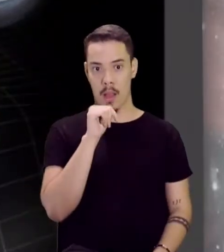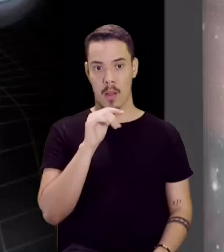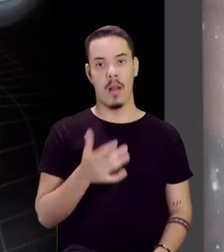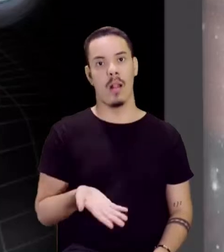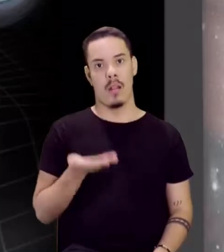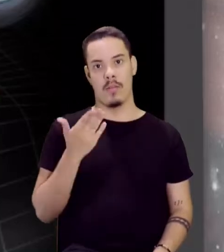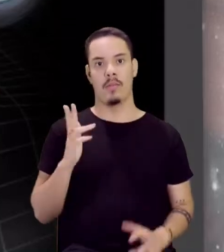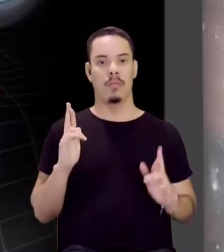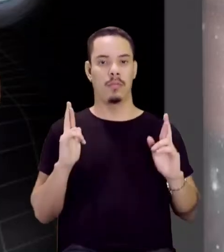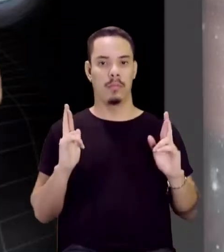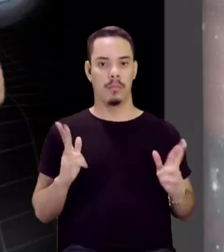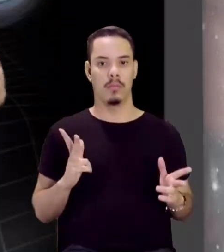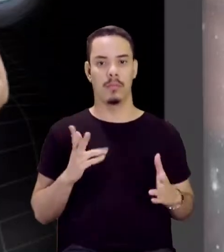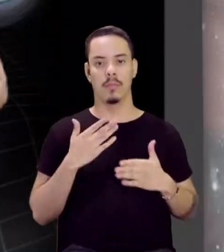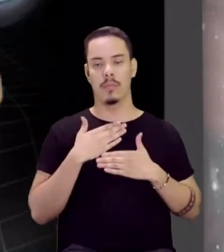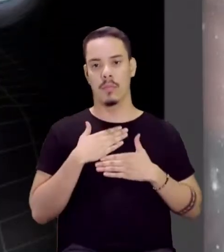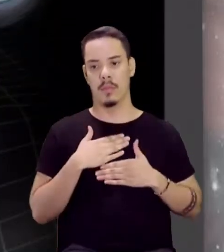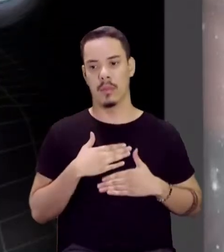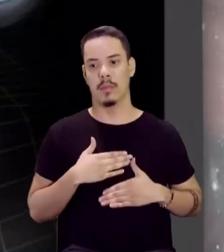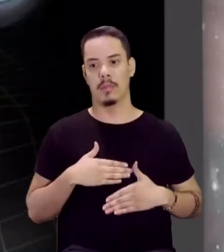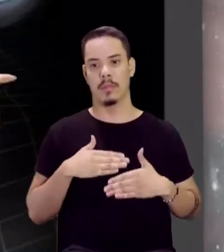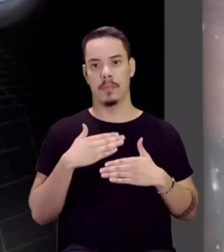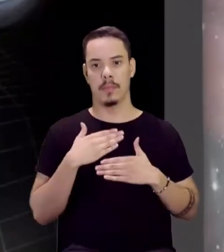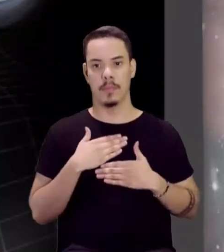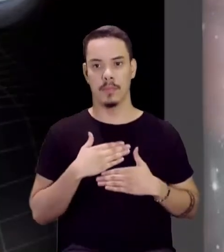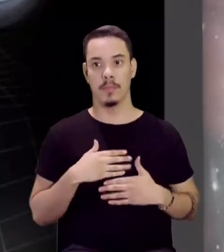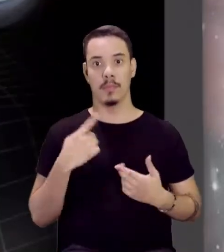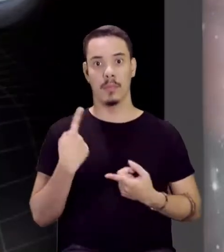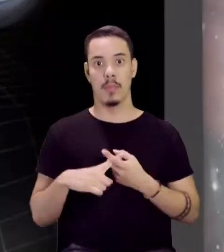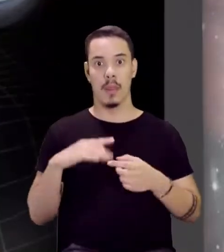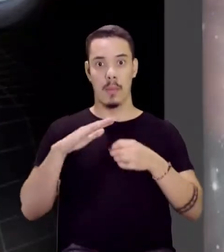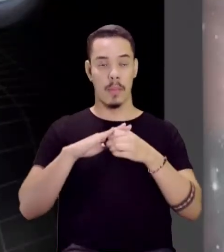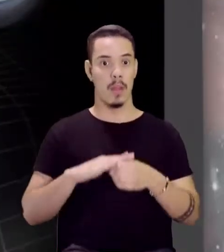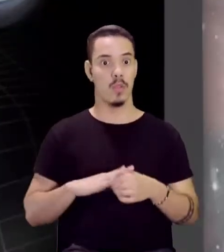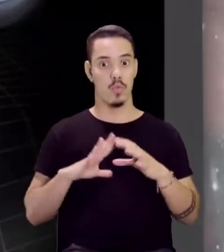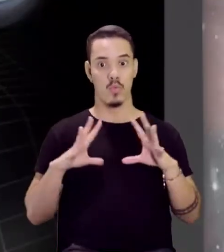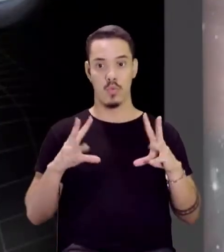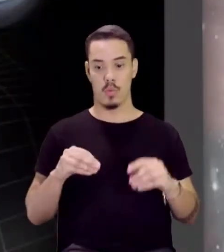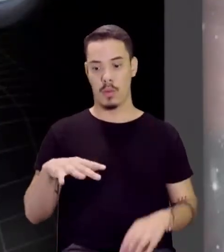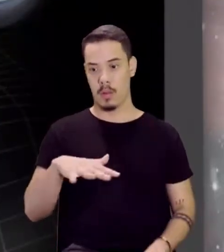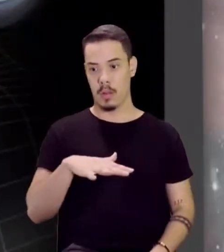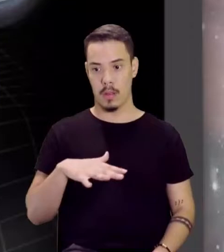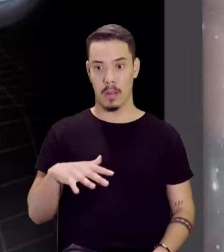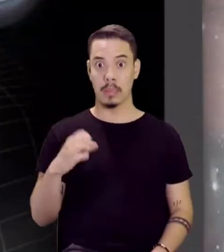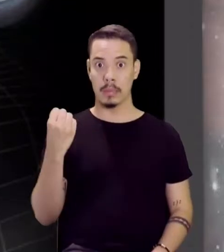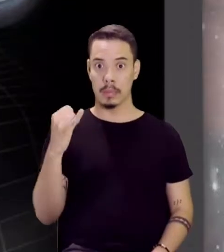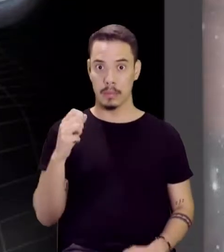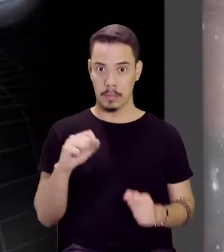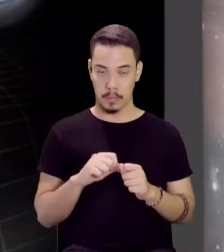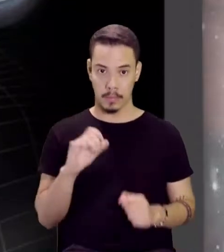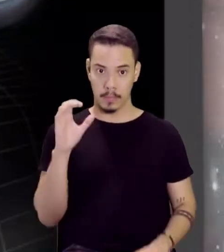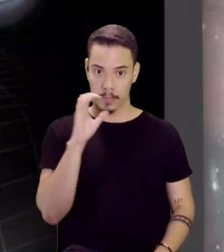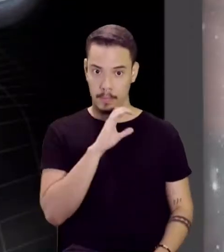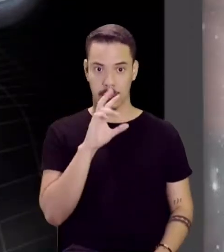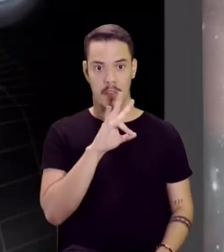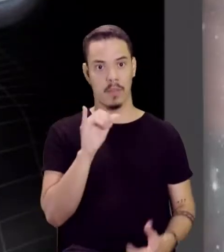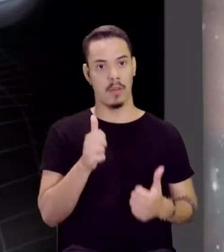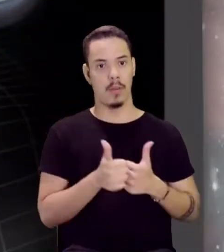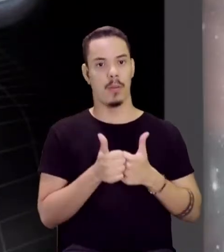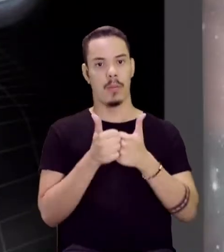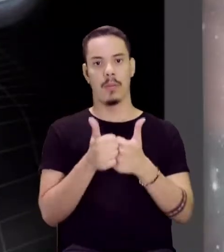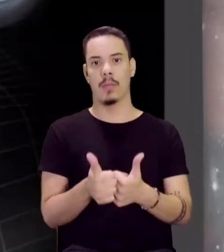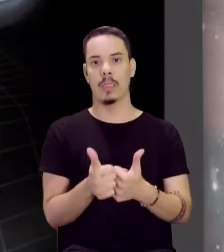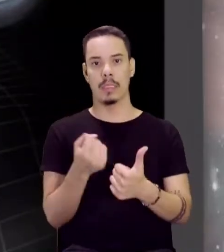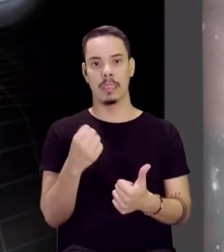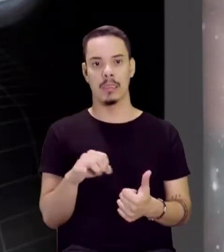levantar. Mas então faz devagar, vai girando. Ela está exercendo pressão em todas as partes. Se você fizer rápido, vai acompanhar isso daí, né? Mas às vezes, se ele